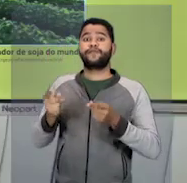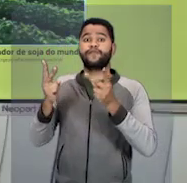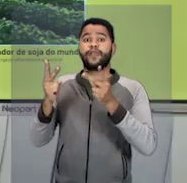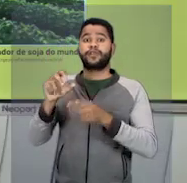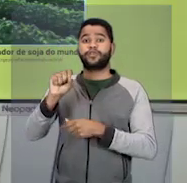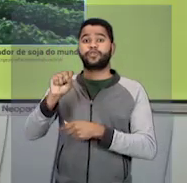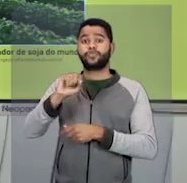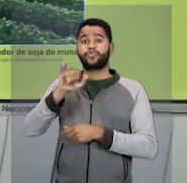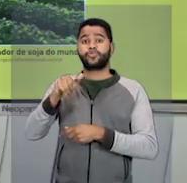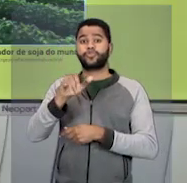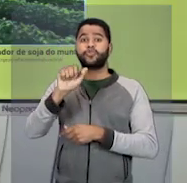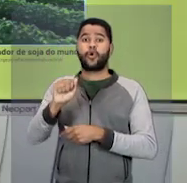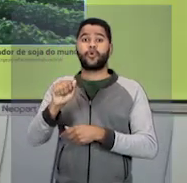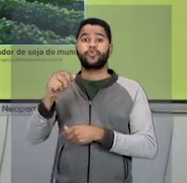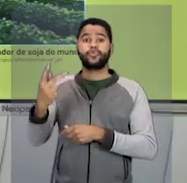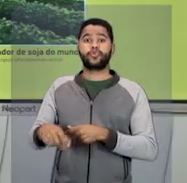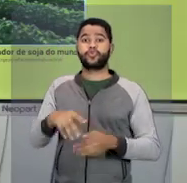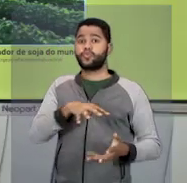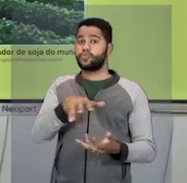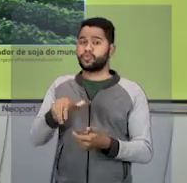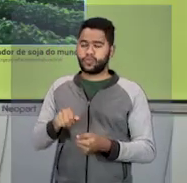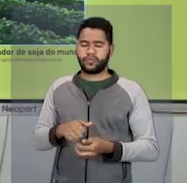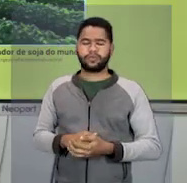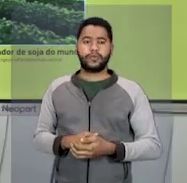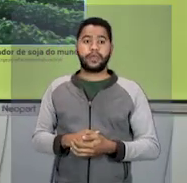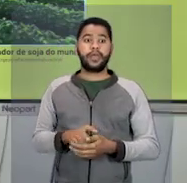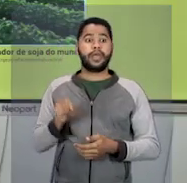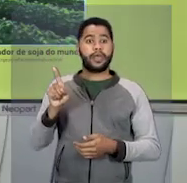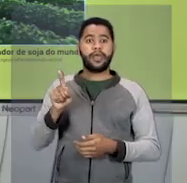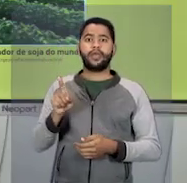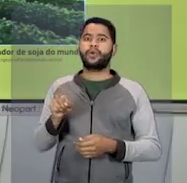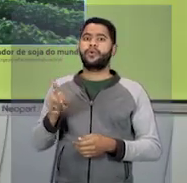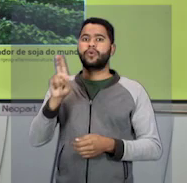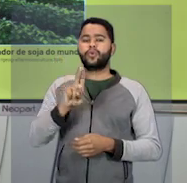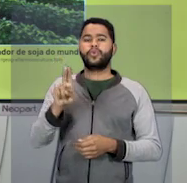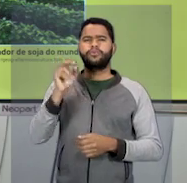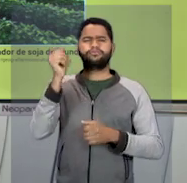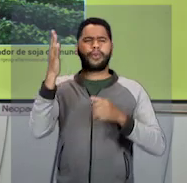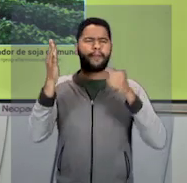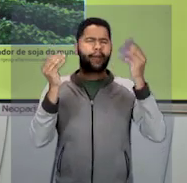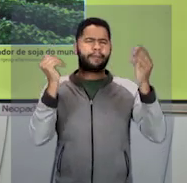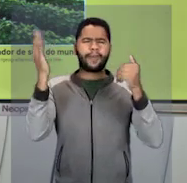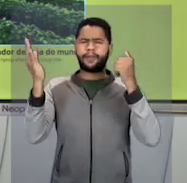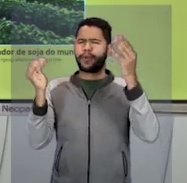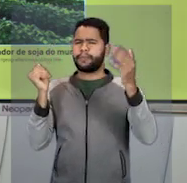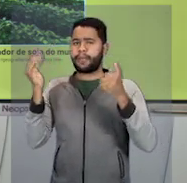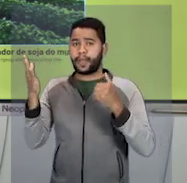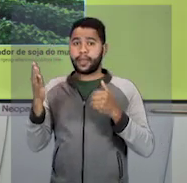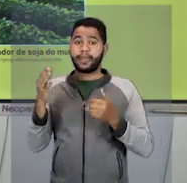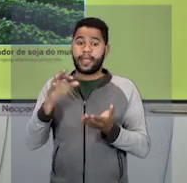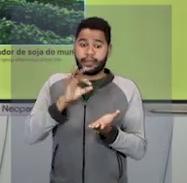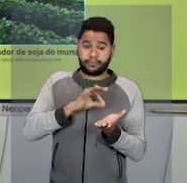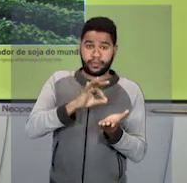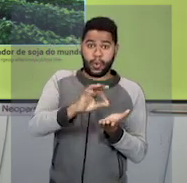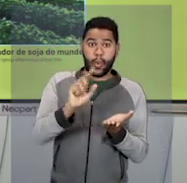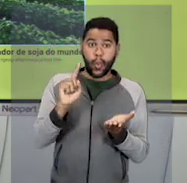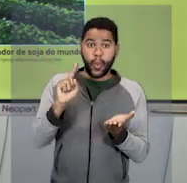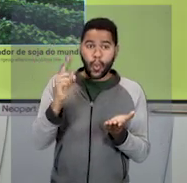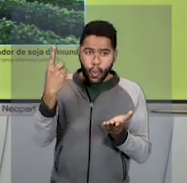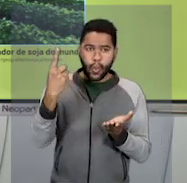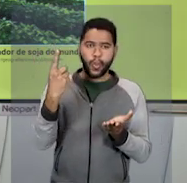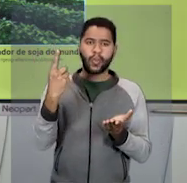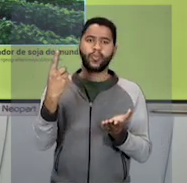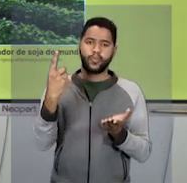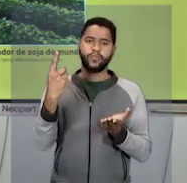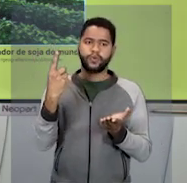ou seja, esse tipo de produto muito consumido externamente, né? No caso aí da monocultura, né? Ou